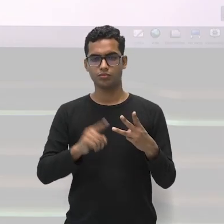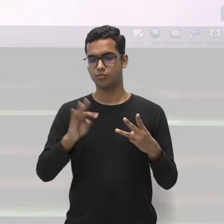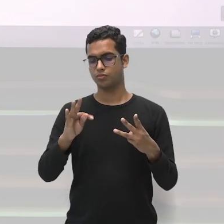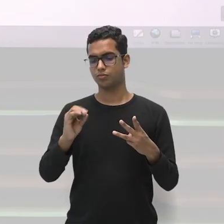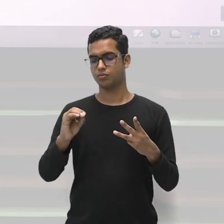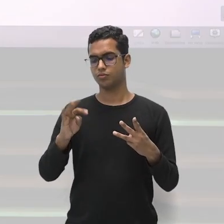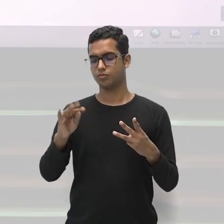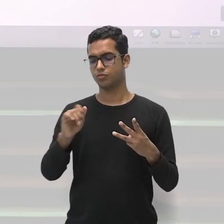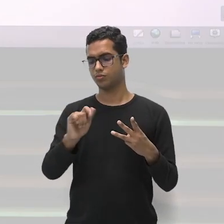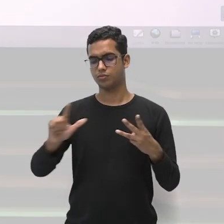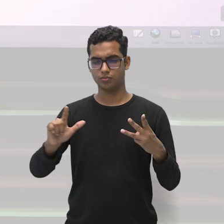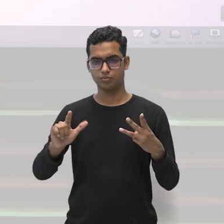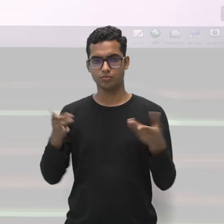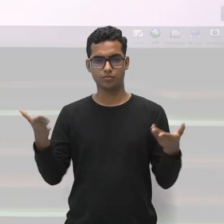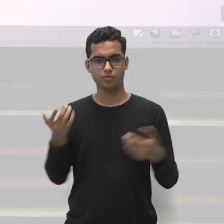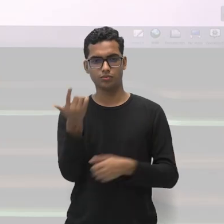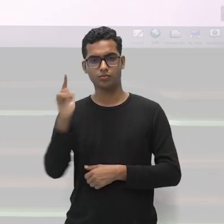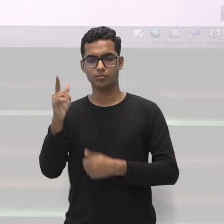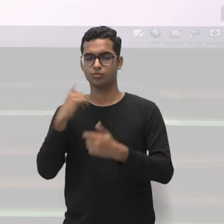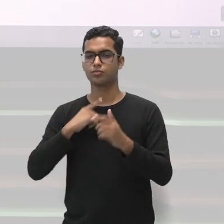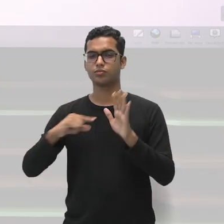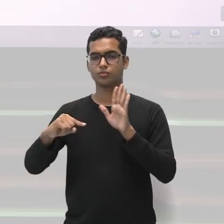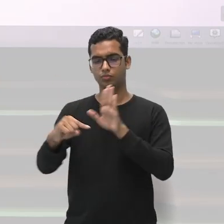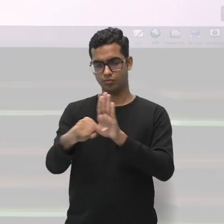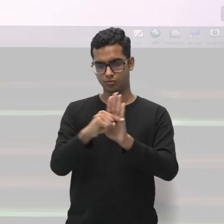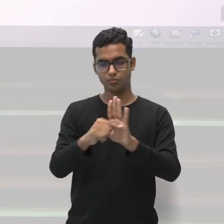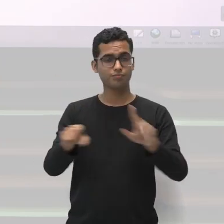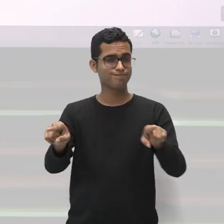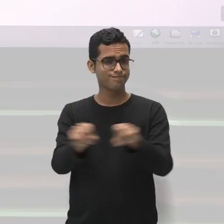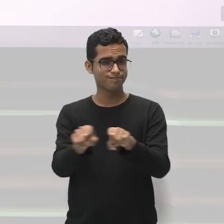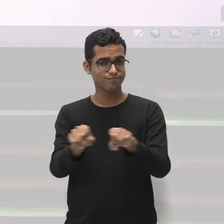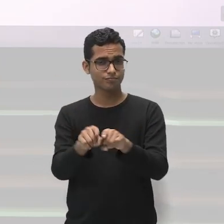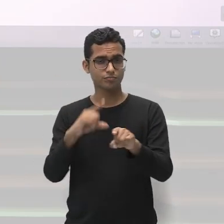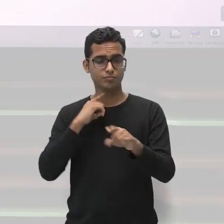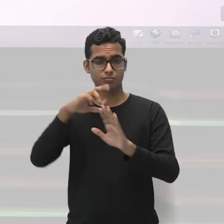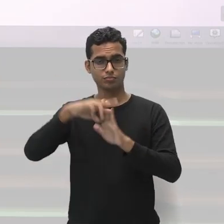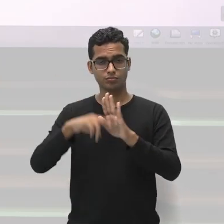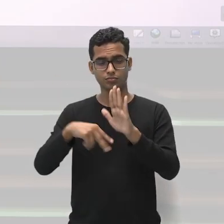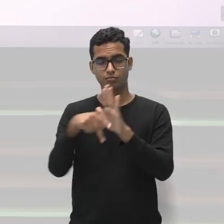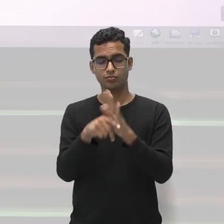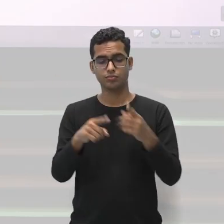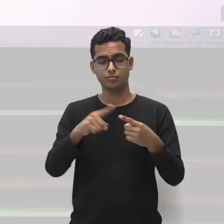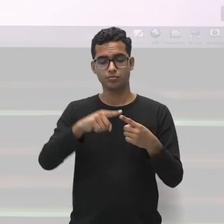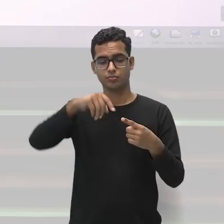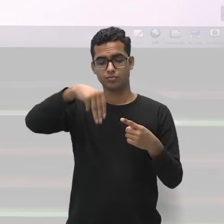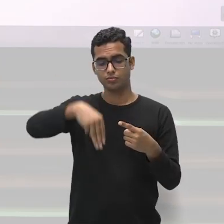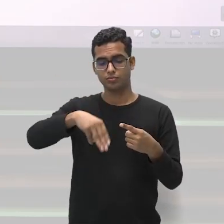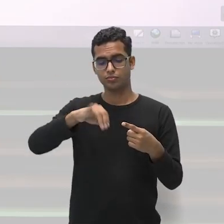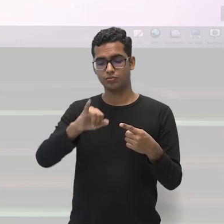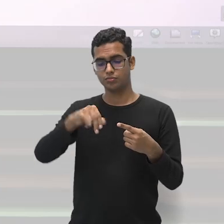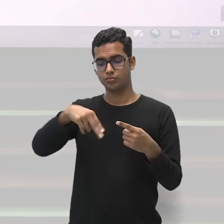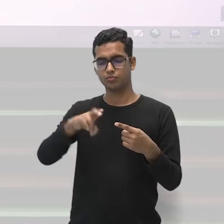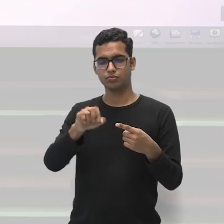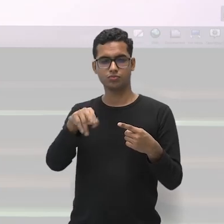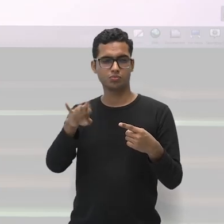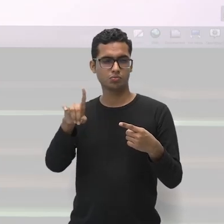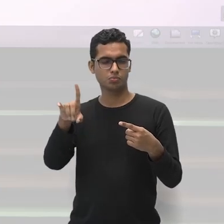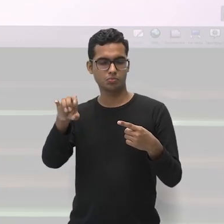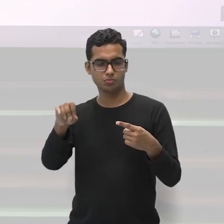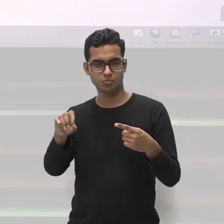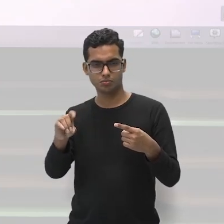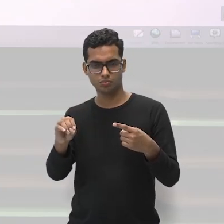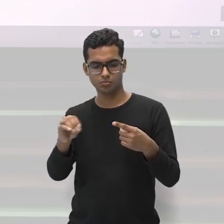operação. Na operação de subtração nós temos também, o minuendo, o subtraindo.